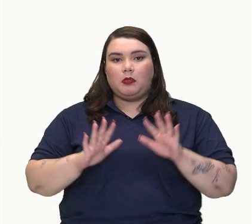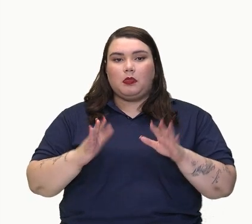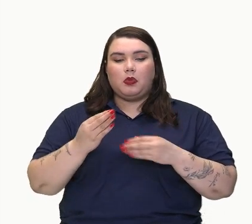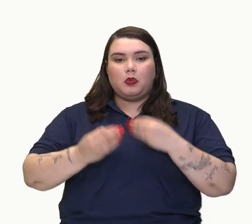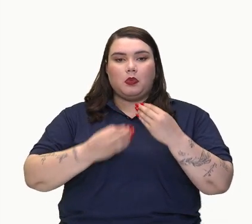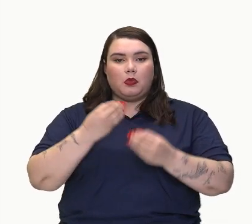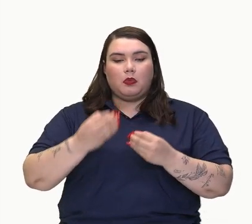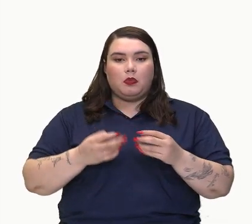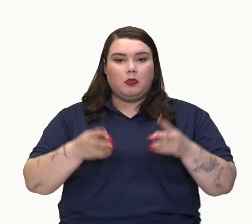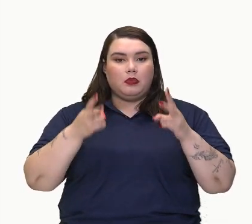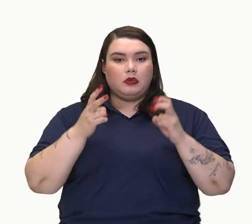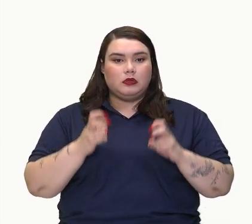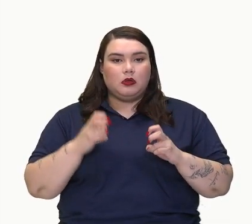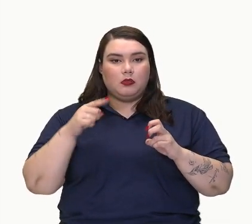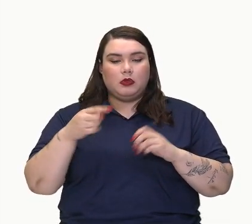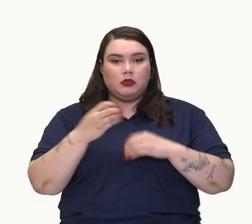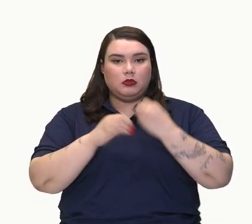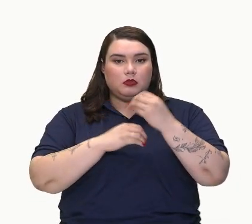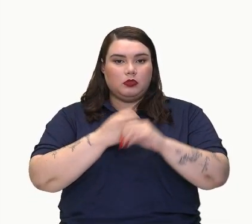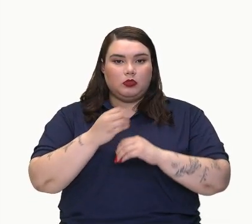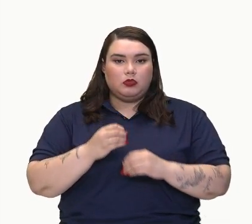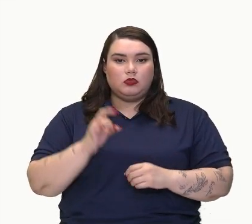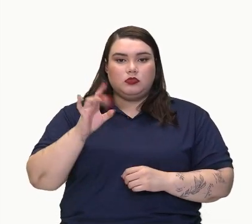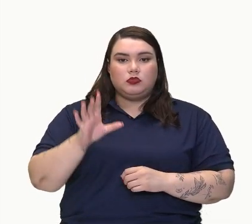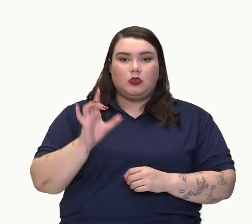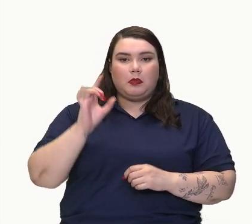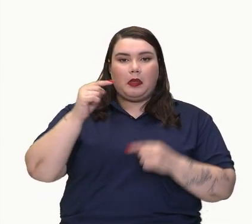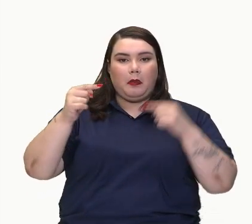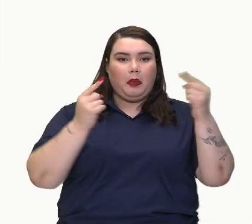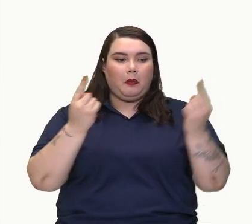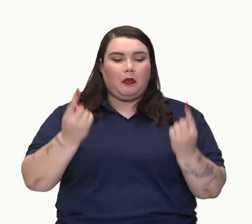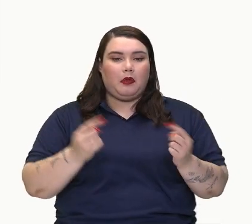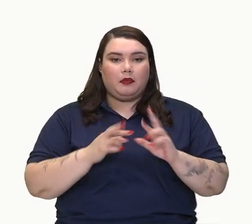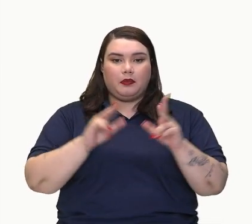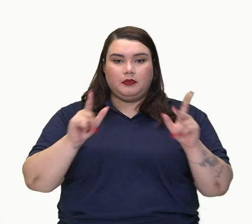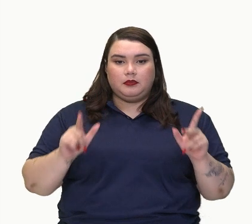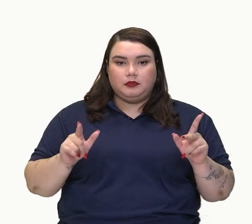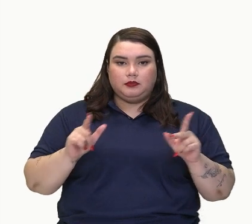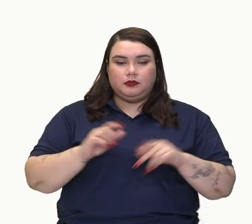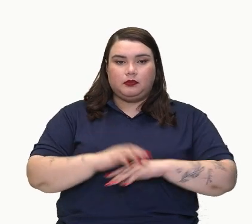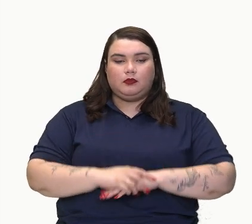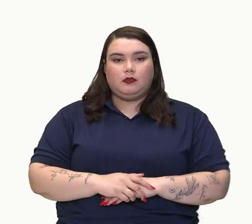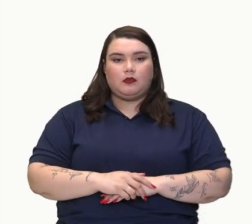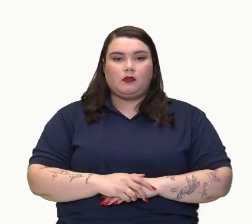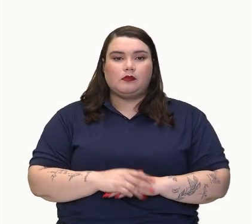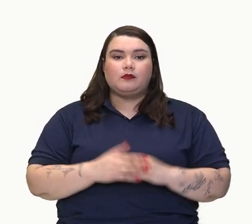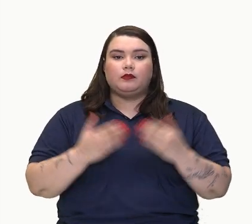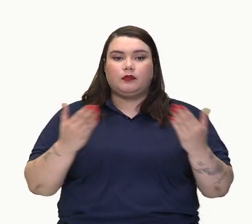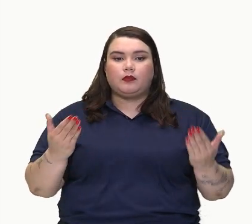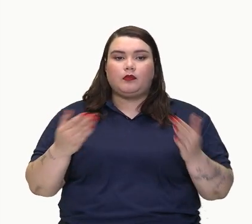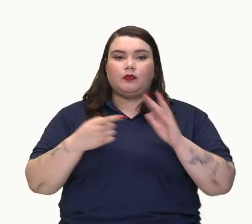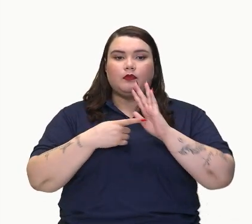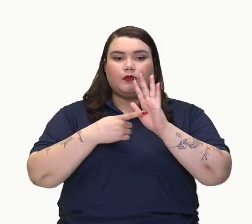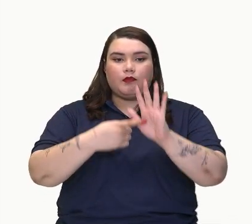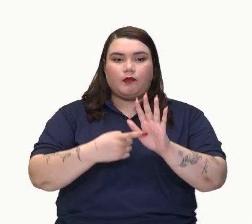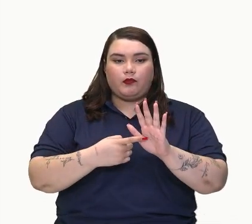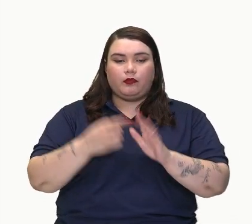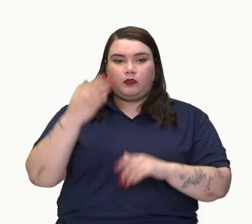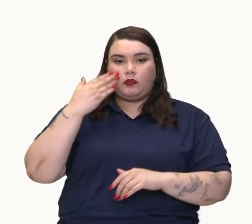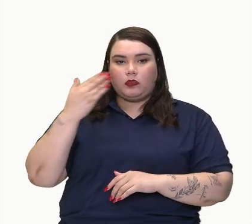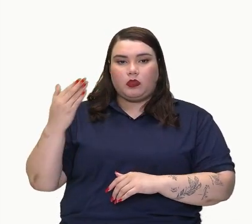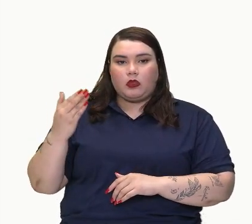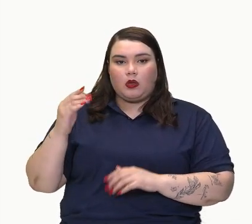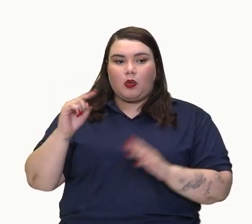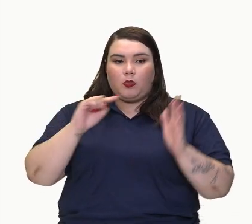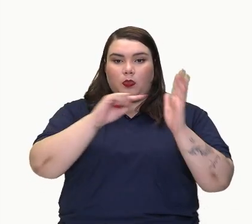fórmula molecular aí? Que eu só estou vendo um monte de traço. Vamos lá. Então eu vou ter aqui, ó, cada parada